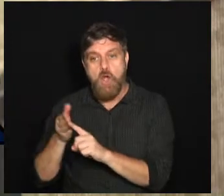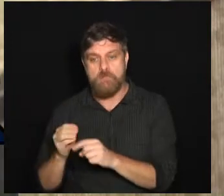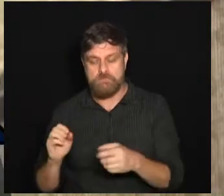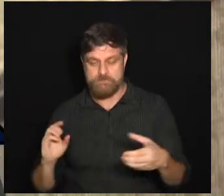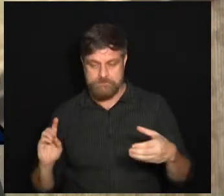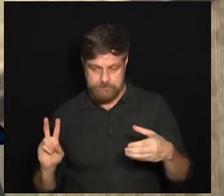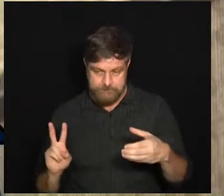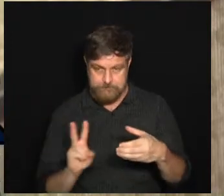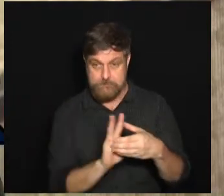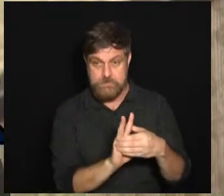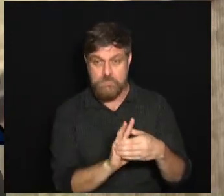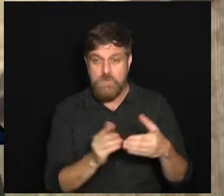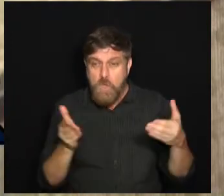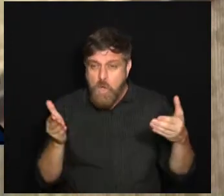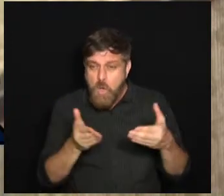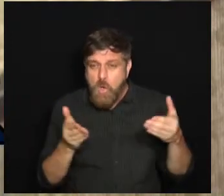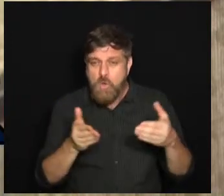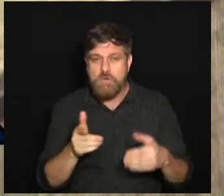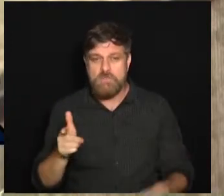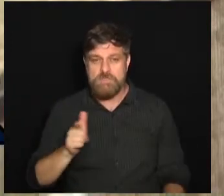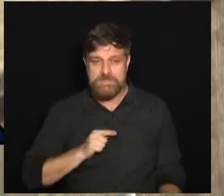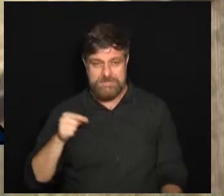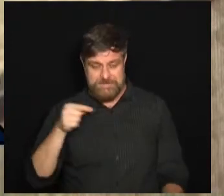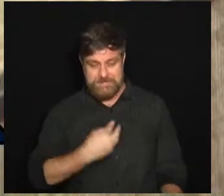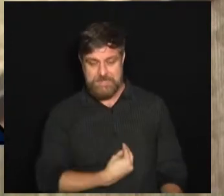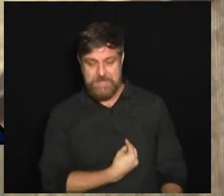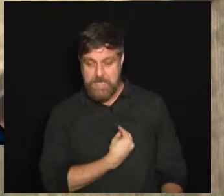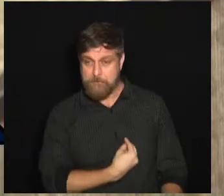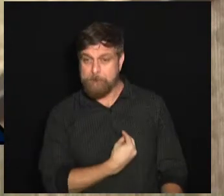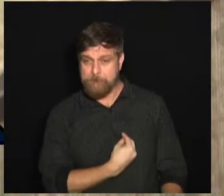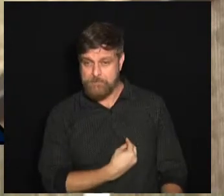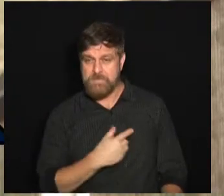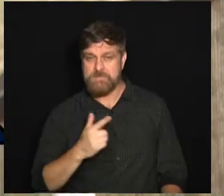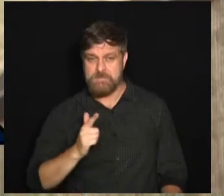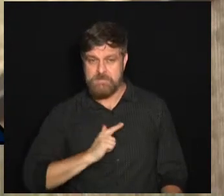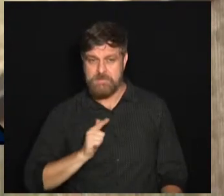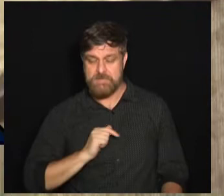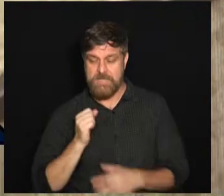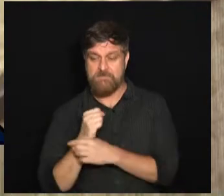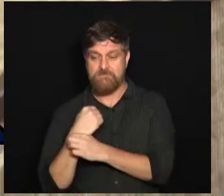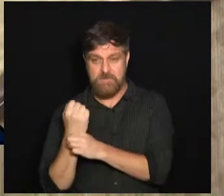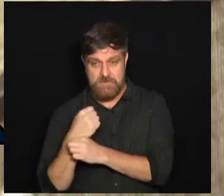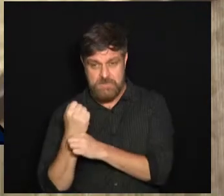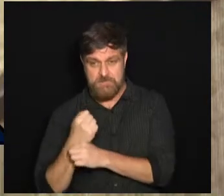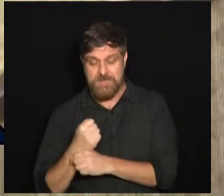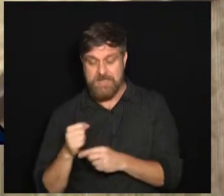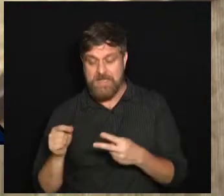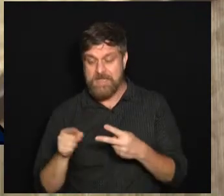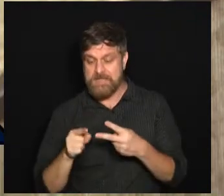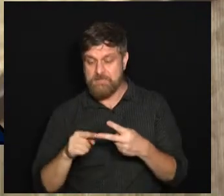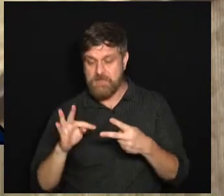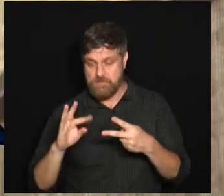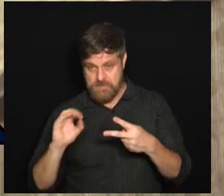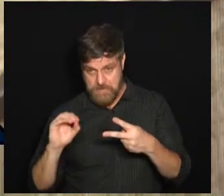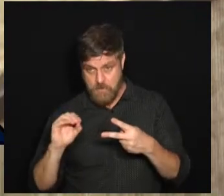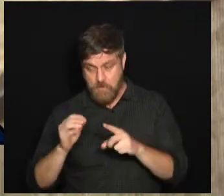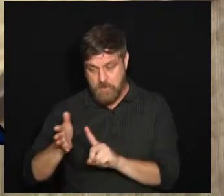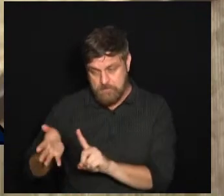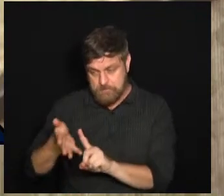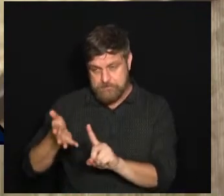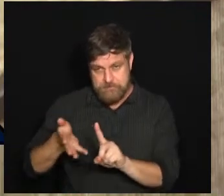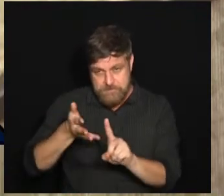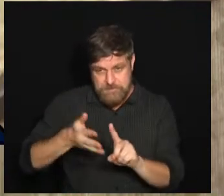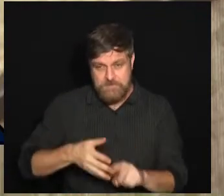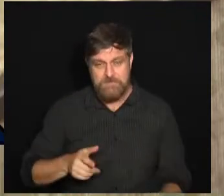ocupacional. Hoje, reconhecidamente, a presença do fisioterapeuta e do terapeuta ocupacional está